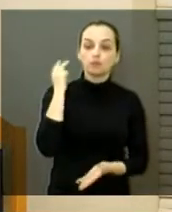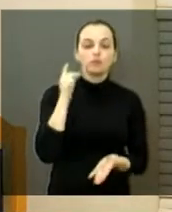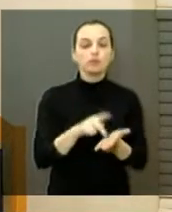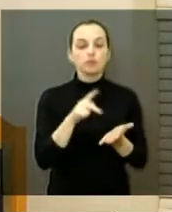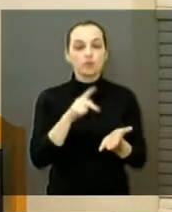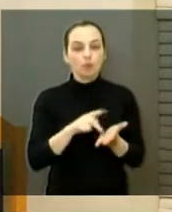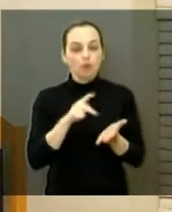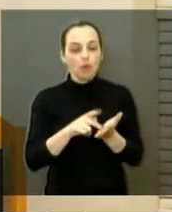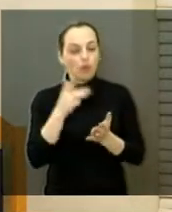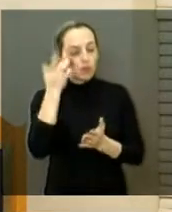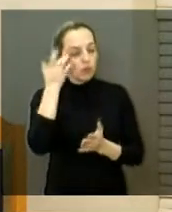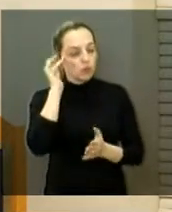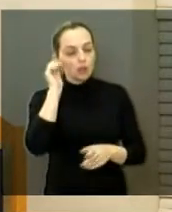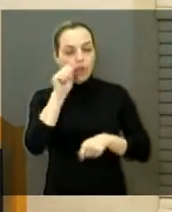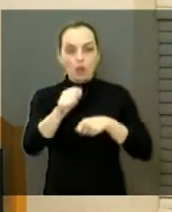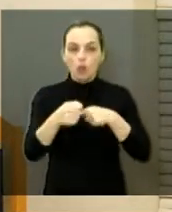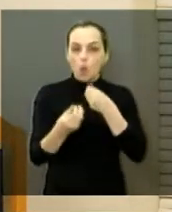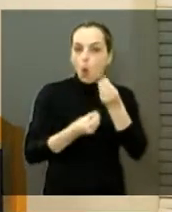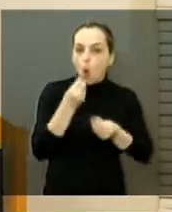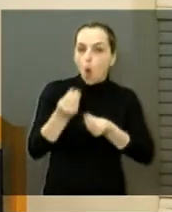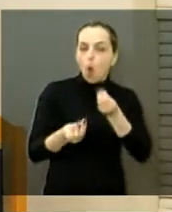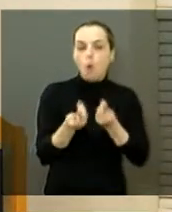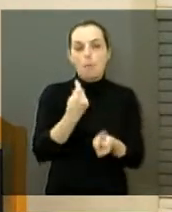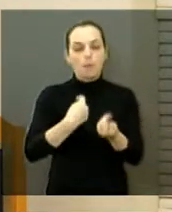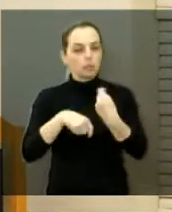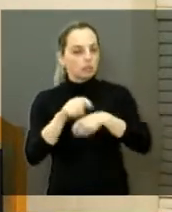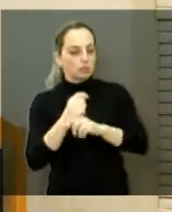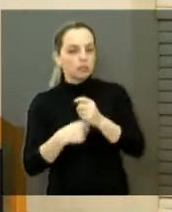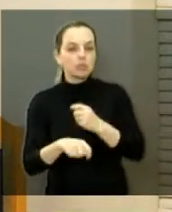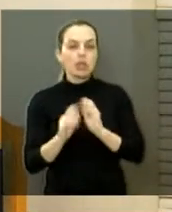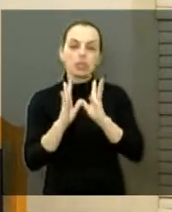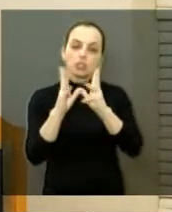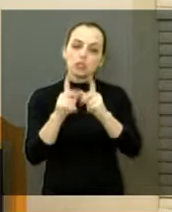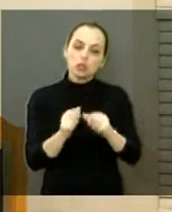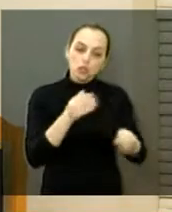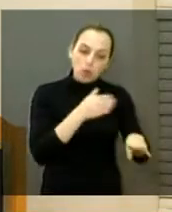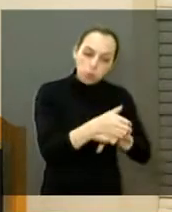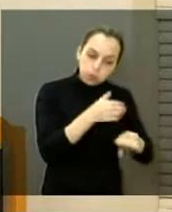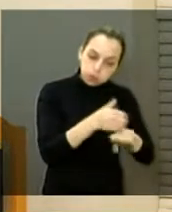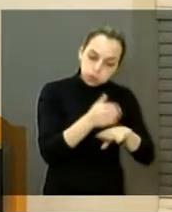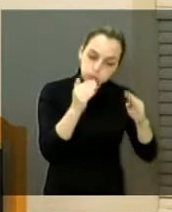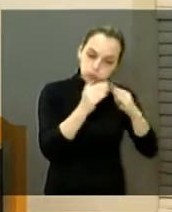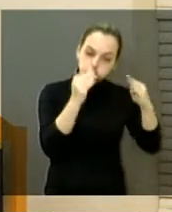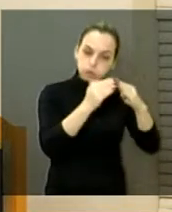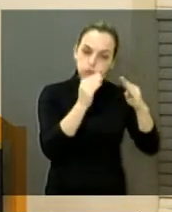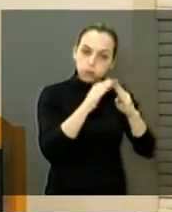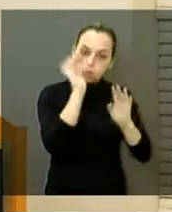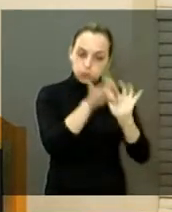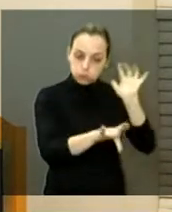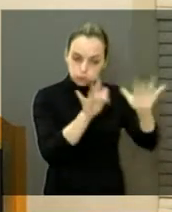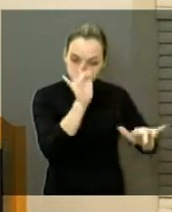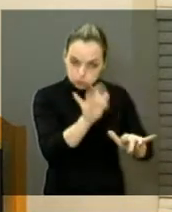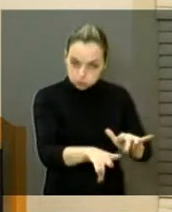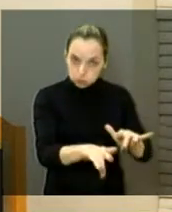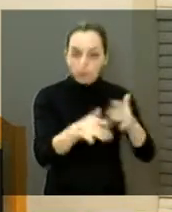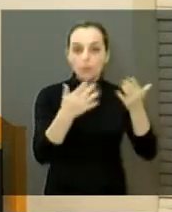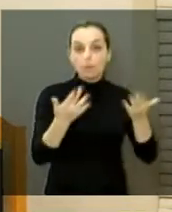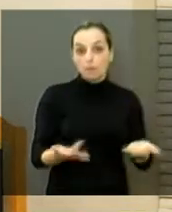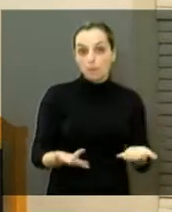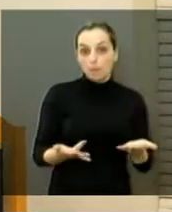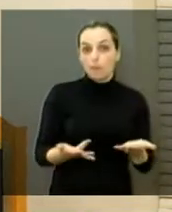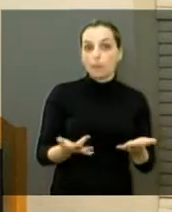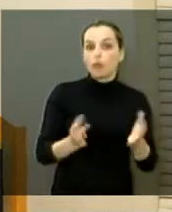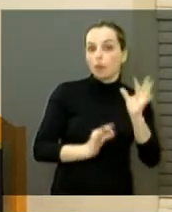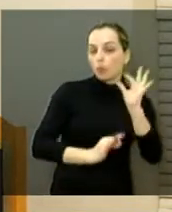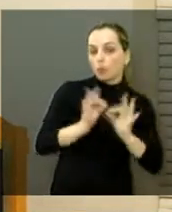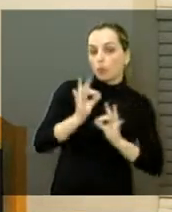não sei como é que vai ser administrado, não sei se vai conseguir em todas as casas constatar o entulho para poder fazer o descarte. Mas vamos estudar um plano de